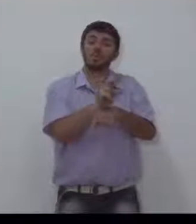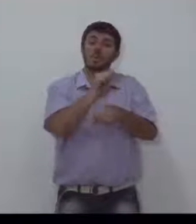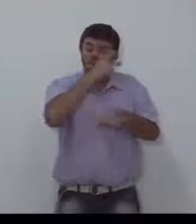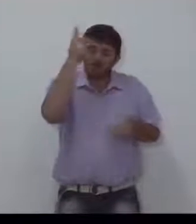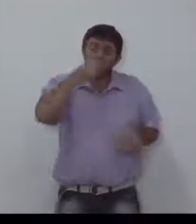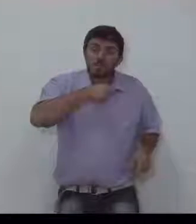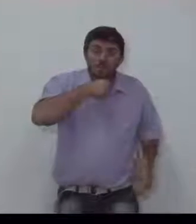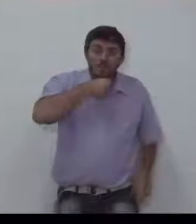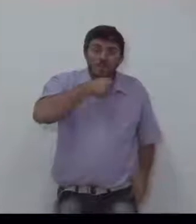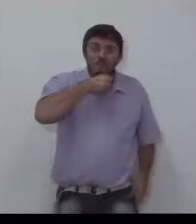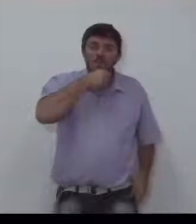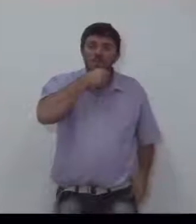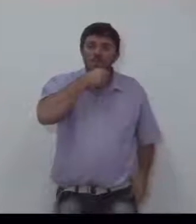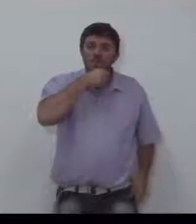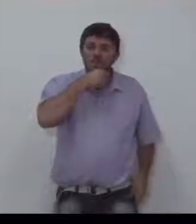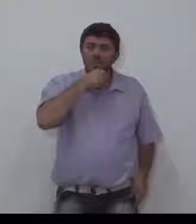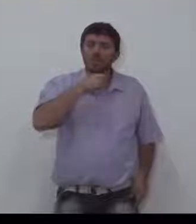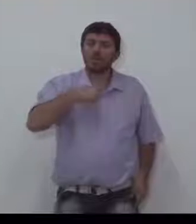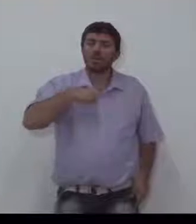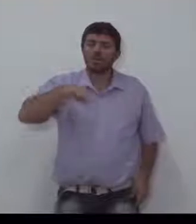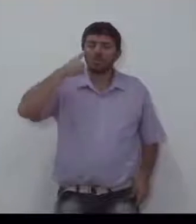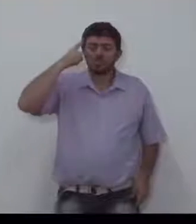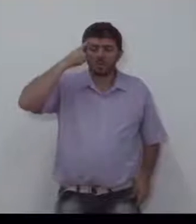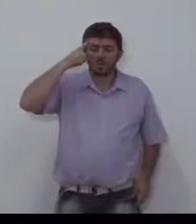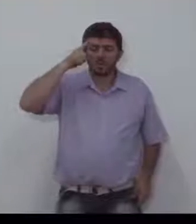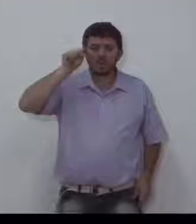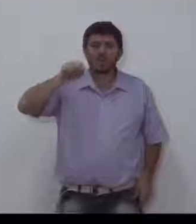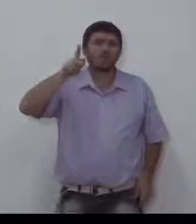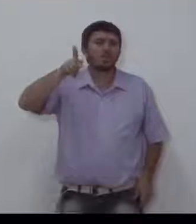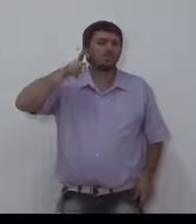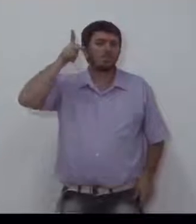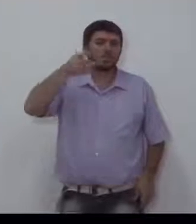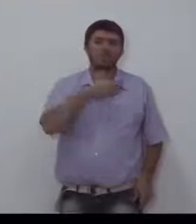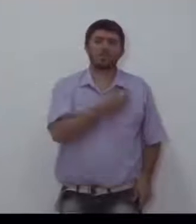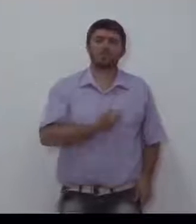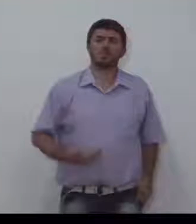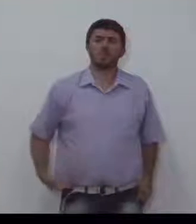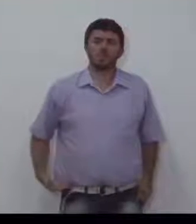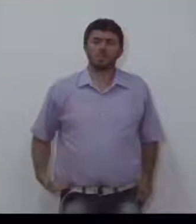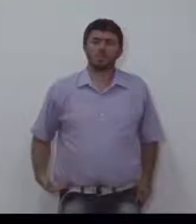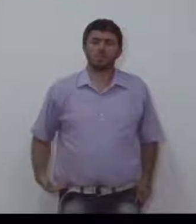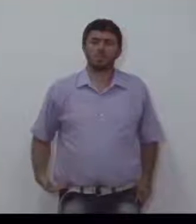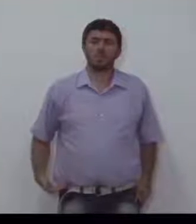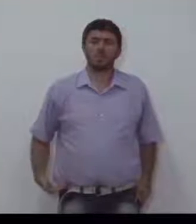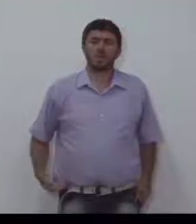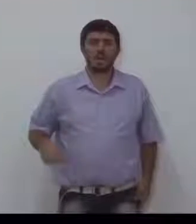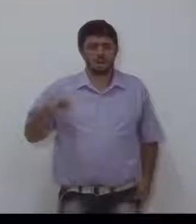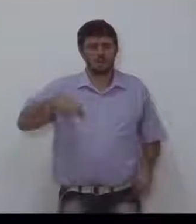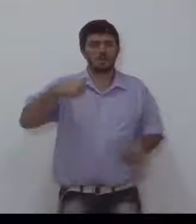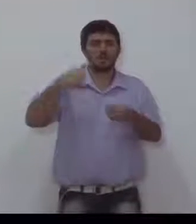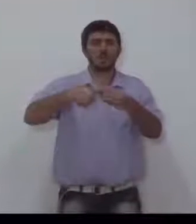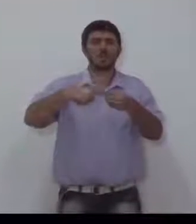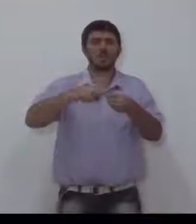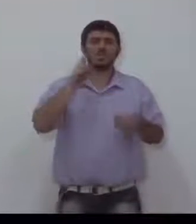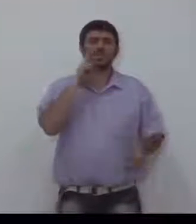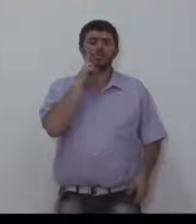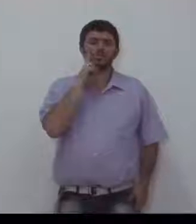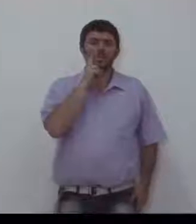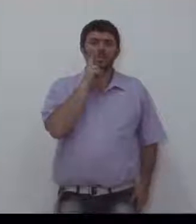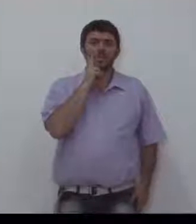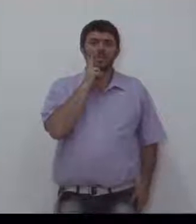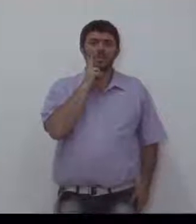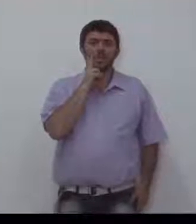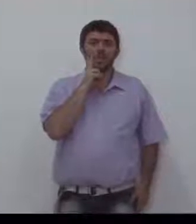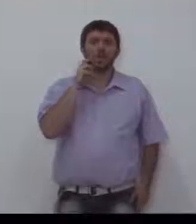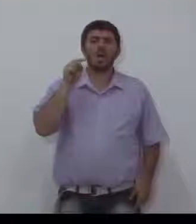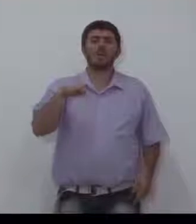para a gente pensar a política pública na própria cidade de Vinhedo, não é? Eu fui pesquisar um pouquinho, eu sou testemunha que aqui em Vinhedo tem, por exemplo, o projeto